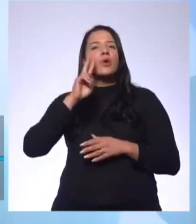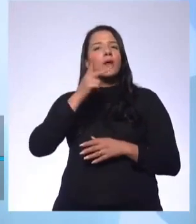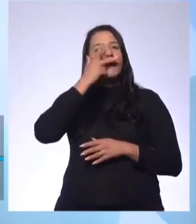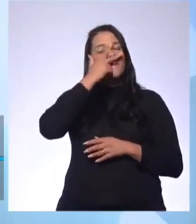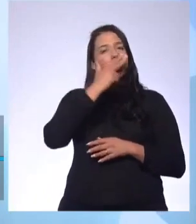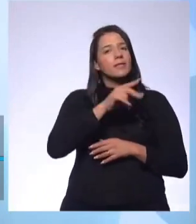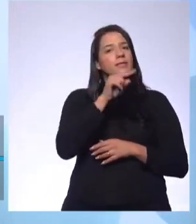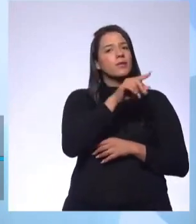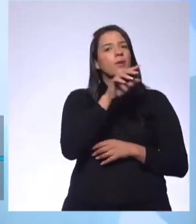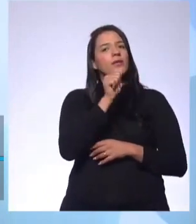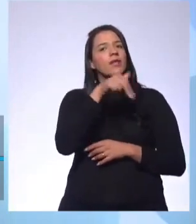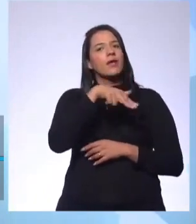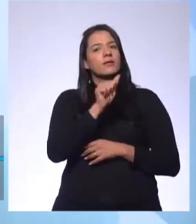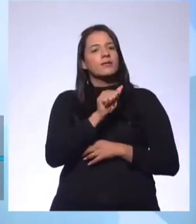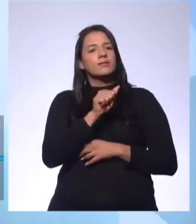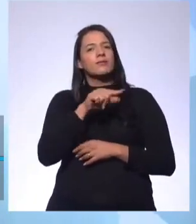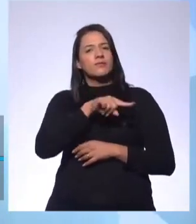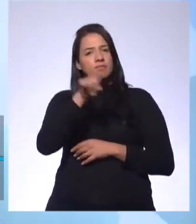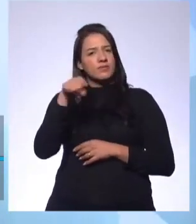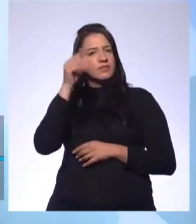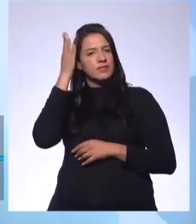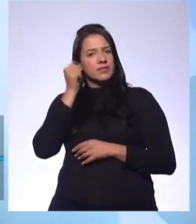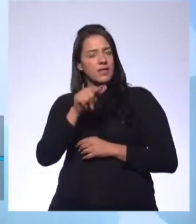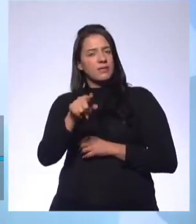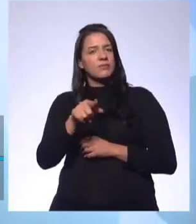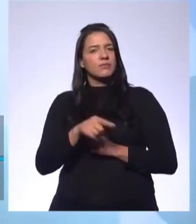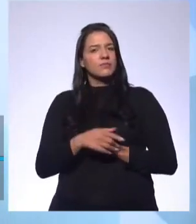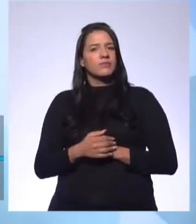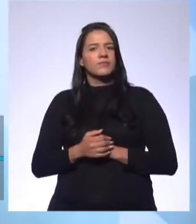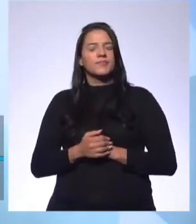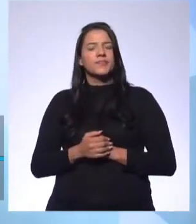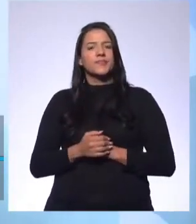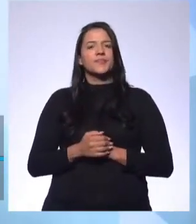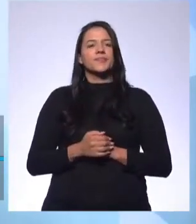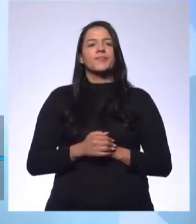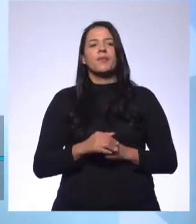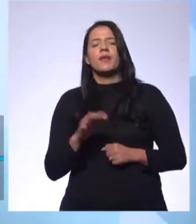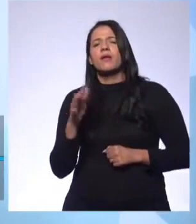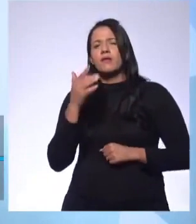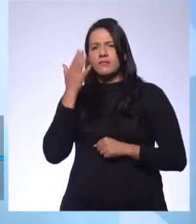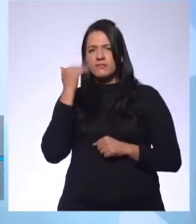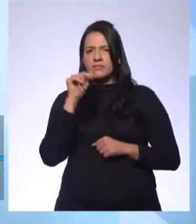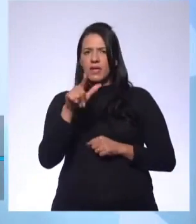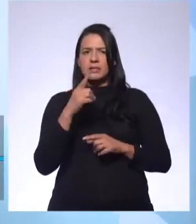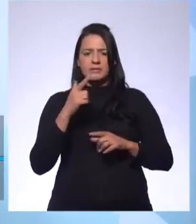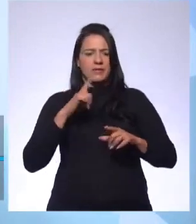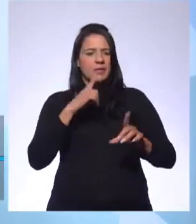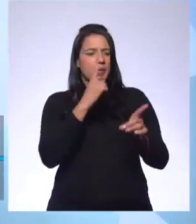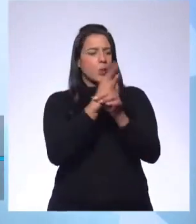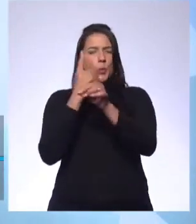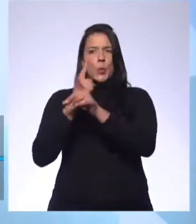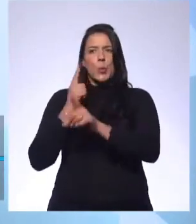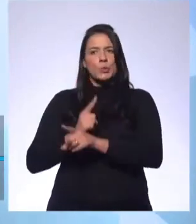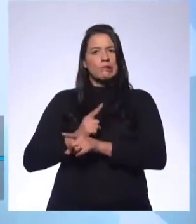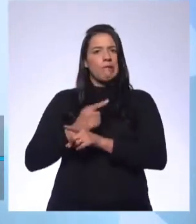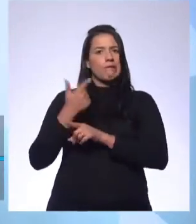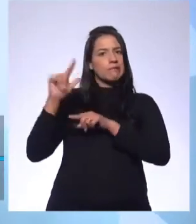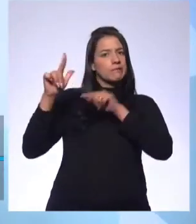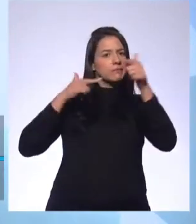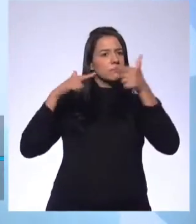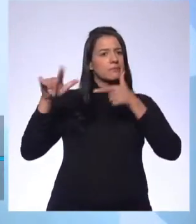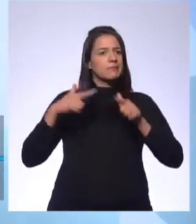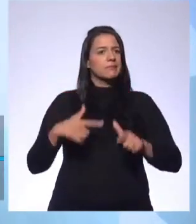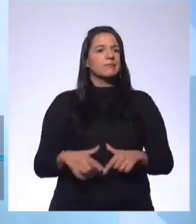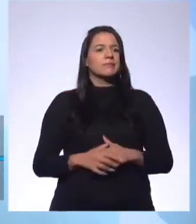parecida com a da Ana? Quem sabe, hein? Será que os alunos sabem, os professores? Tem uma história também que vai encontrando com seres fantásticos, perde alguma cai